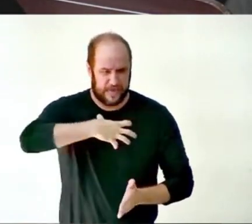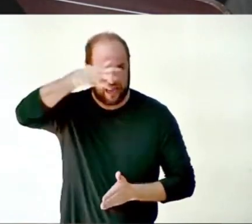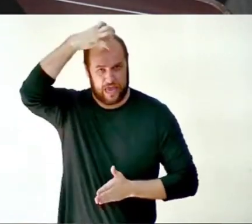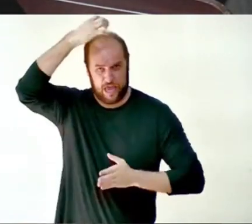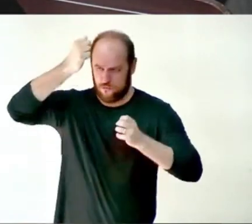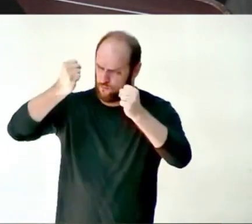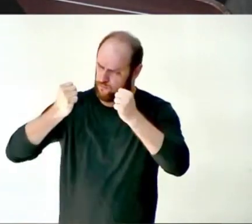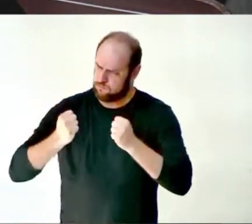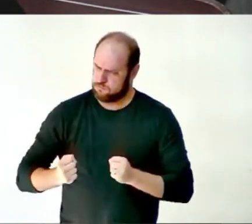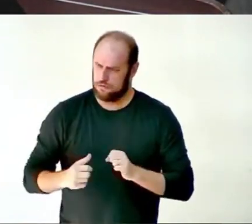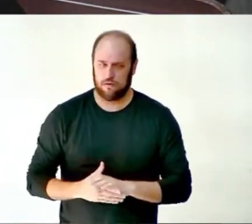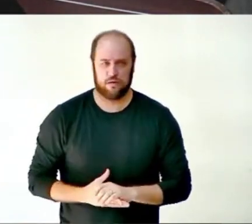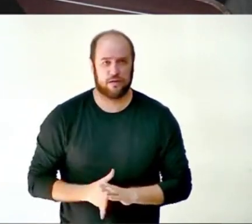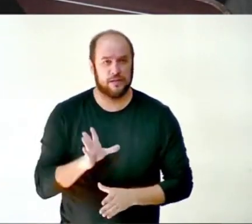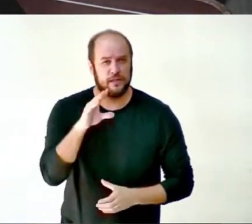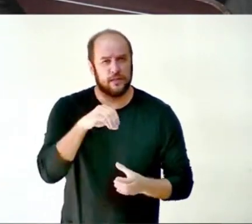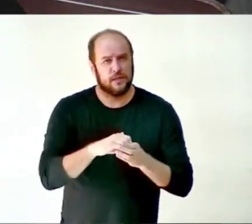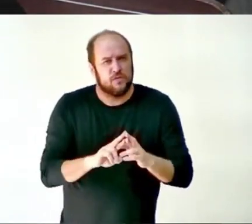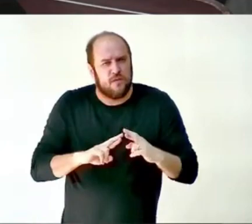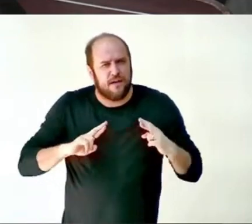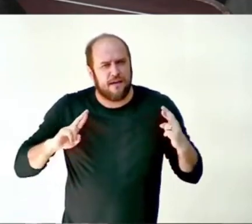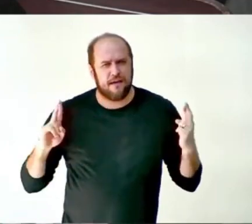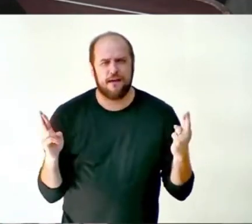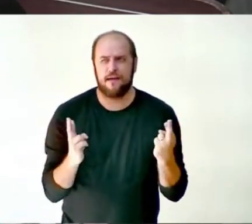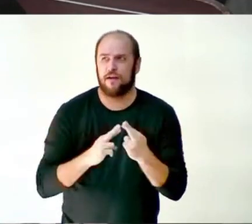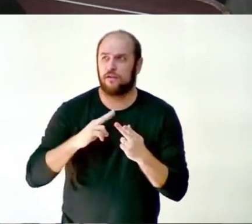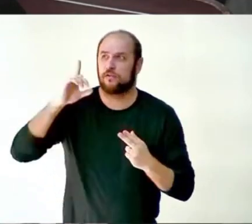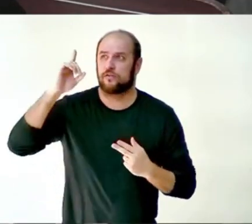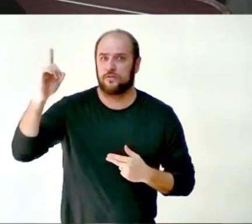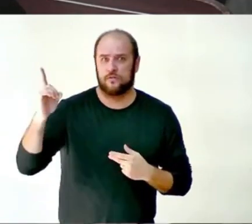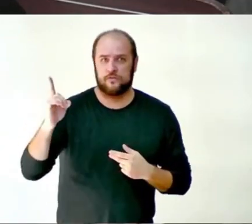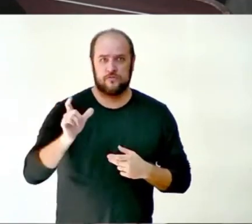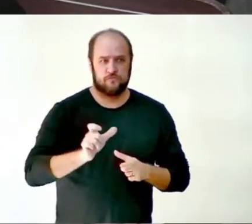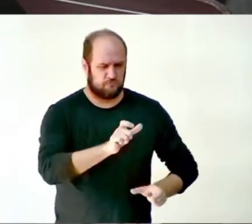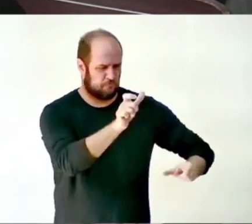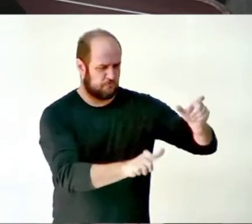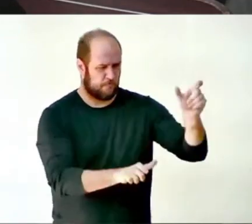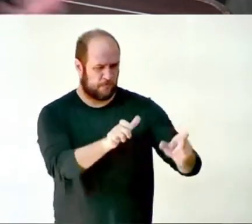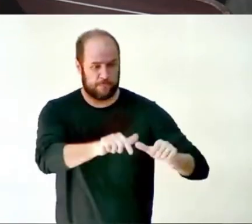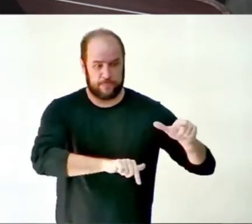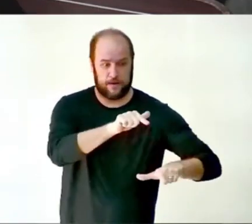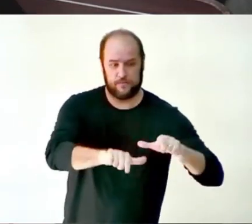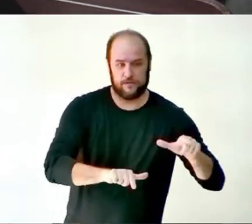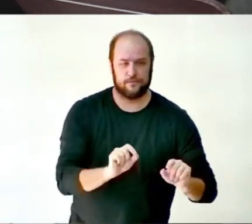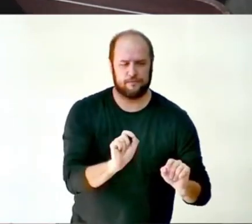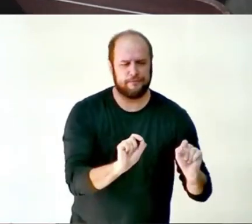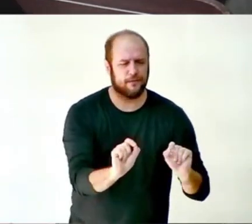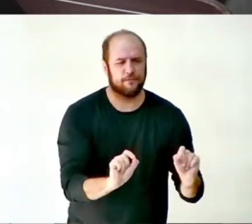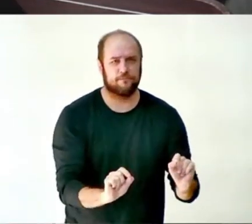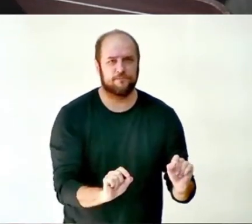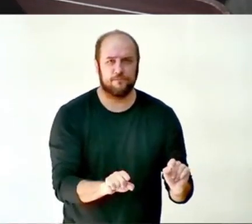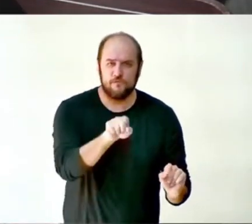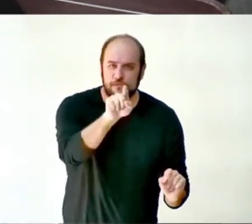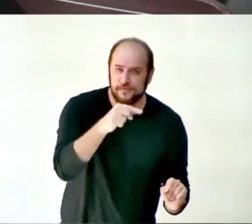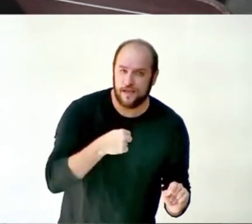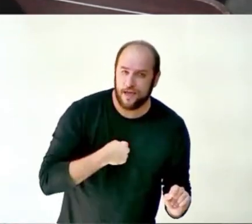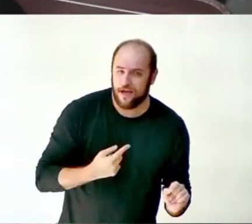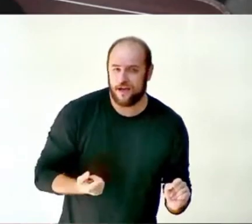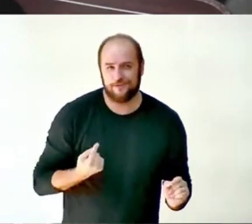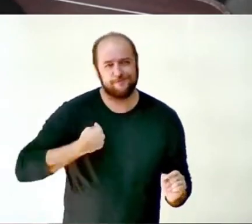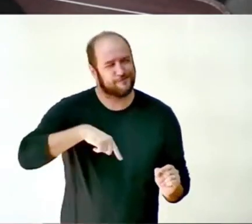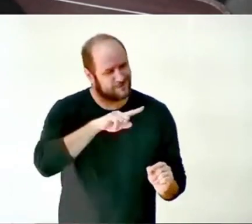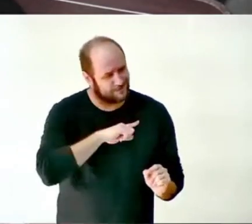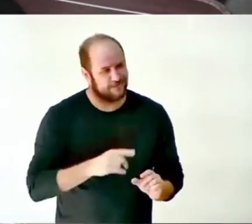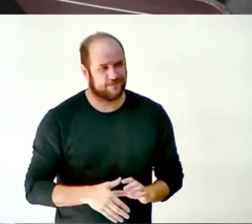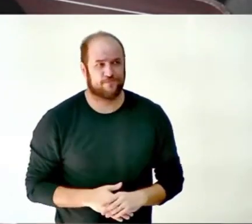desse reinado de Deus, os seus agentes estão trabalhando. Quem são os agentes? Nós. Por isso eu